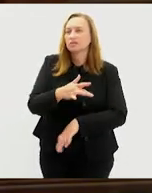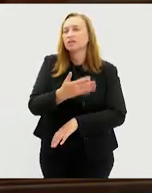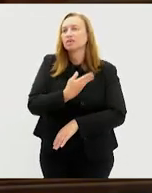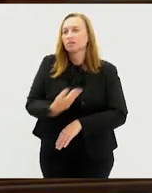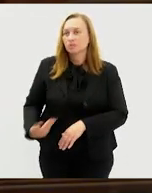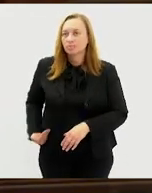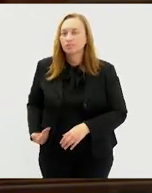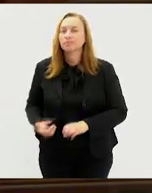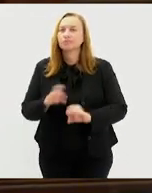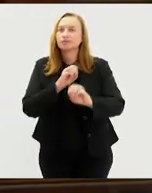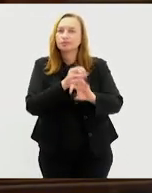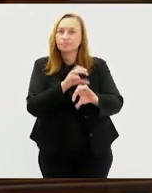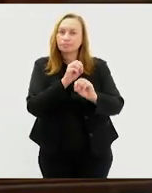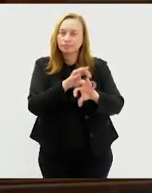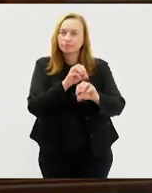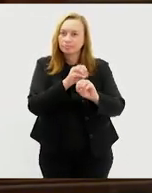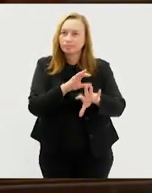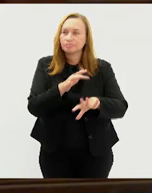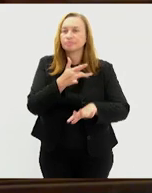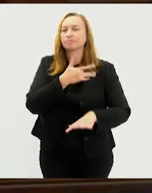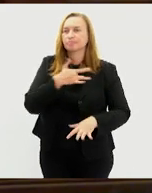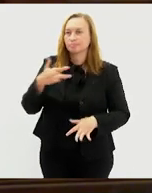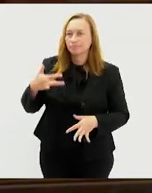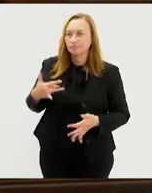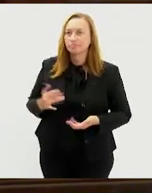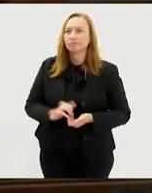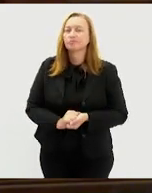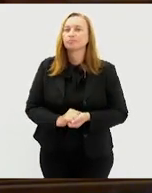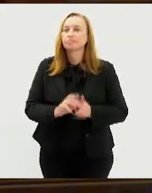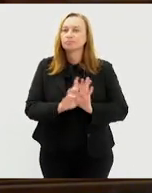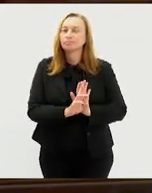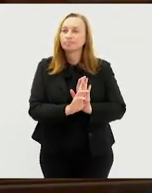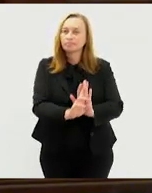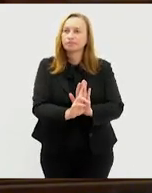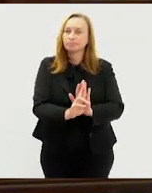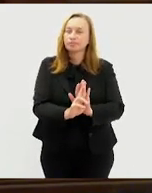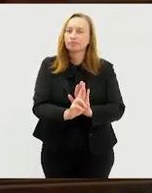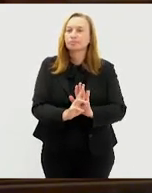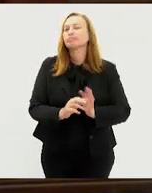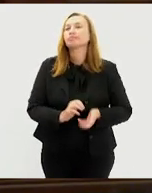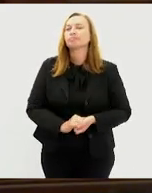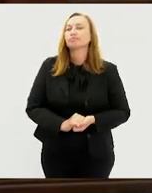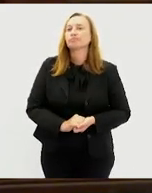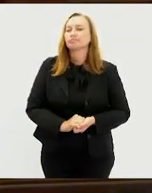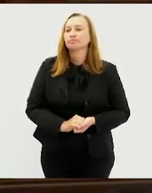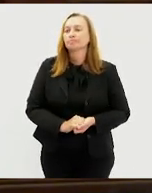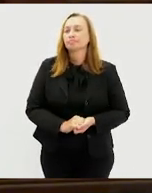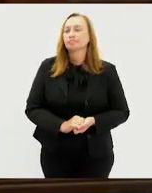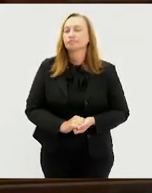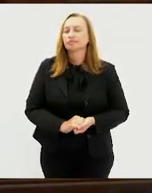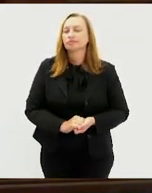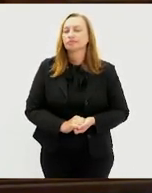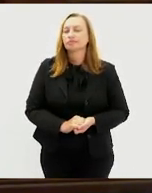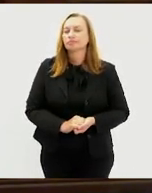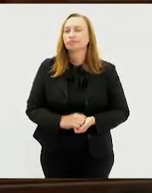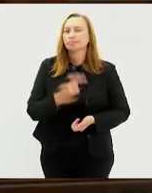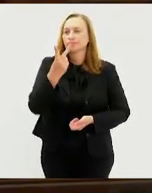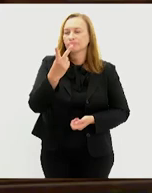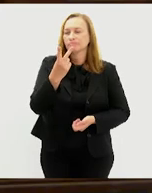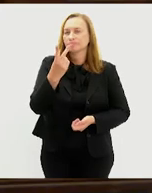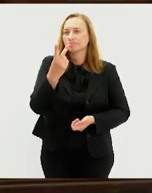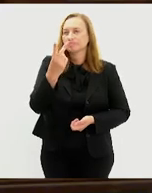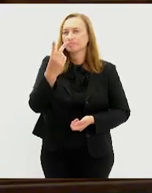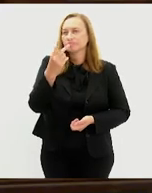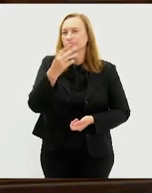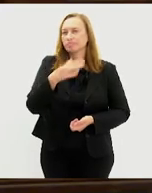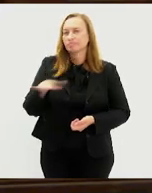Saúde agora representam 2 ter das nossas despesas